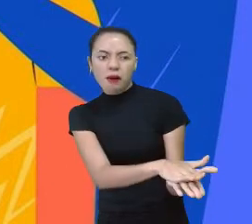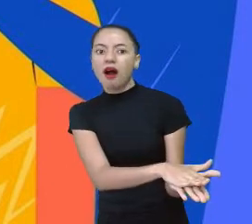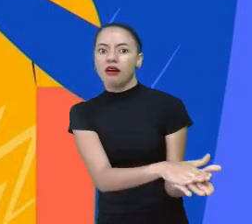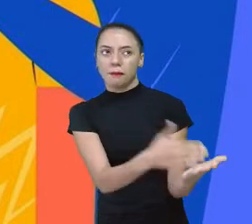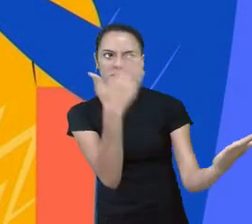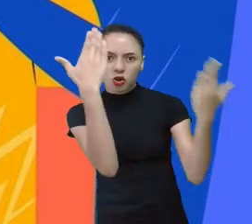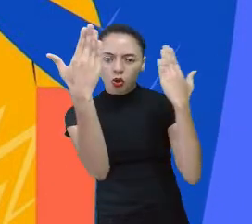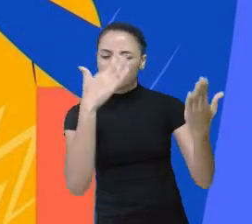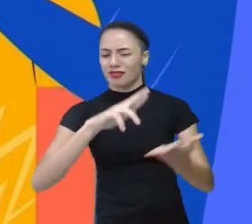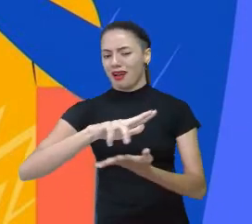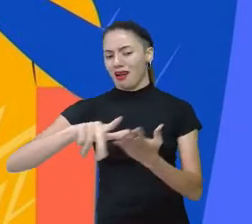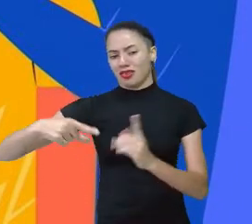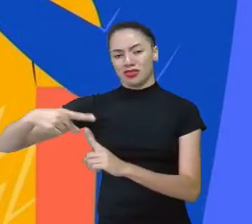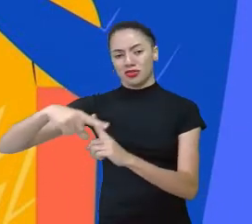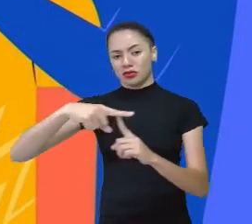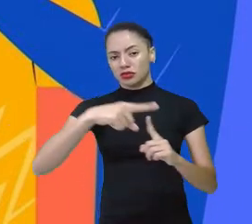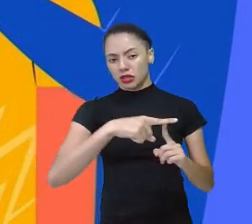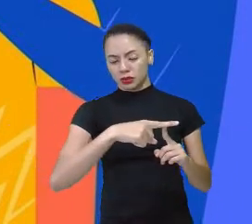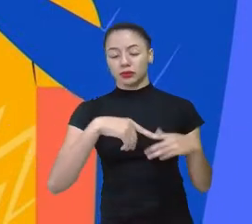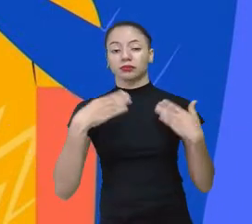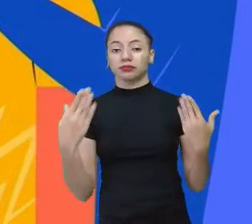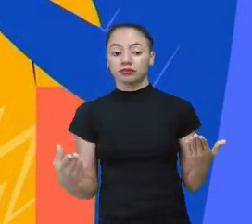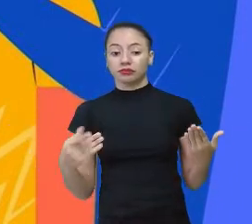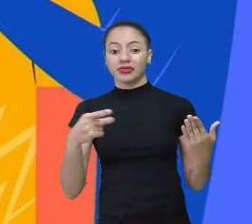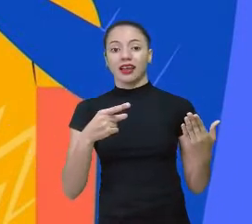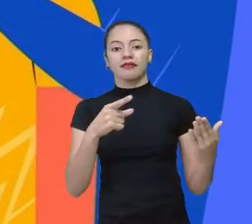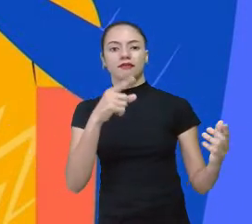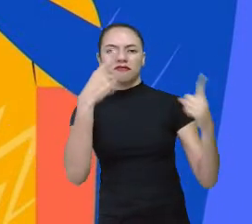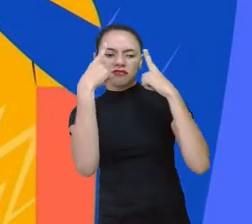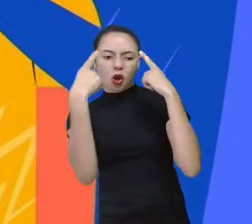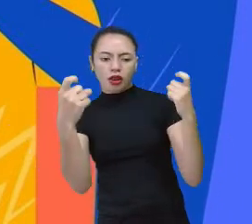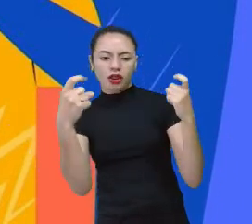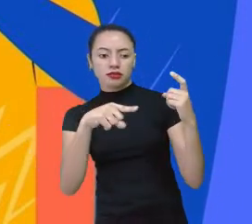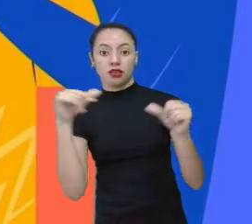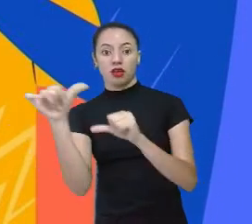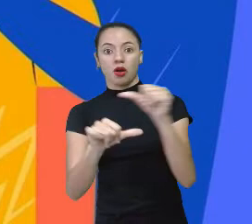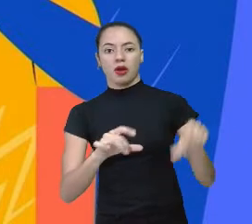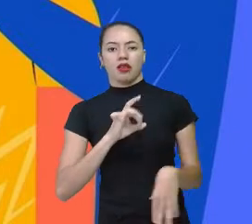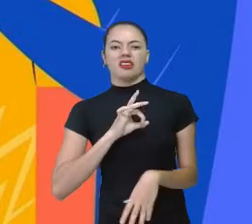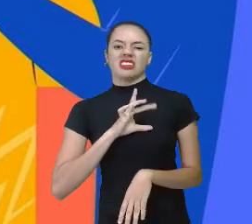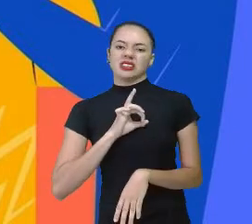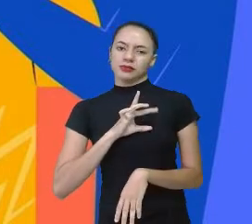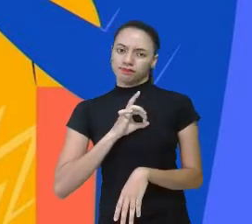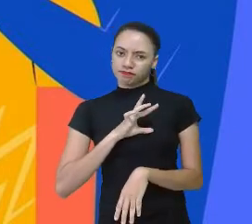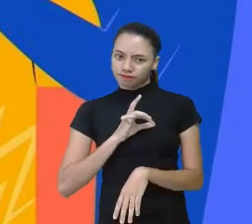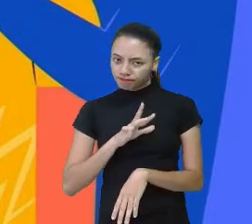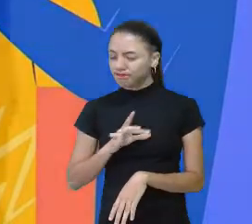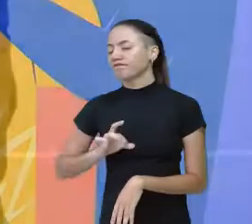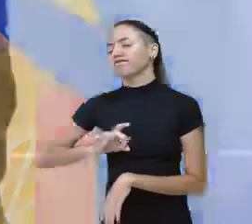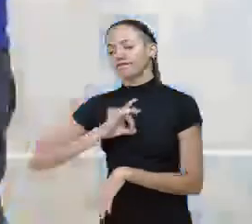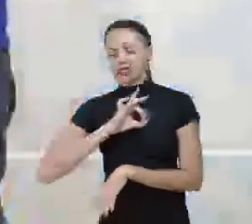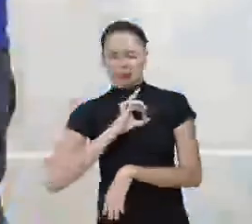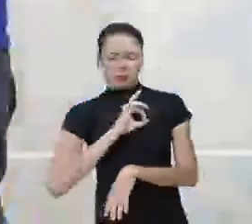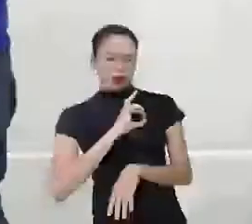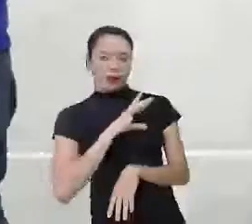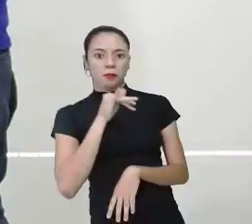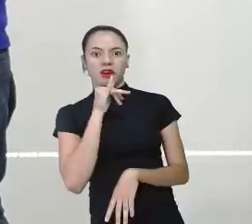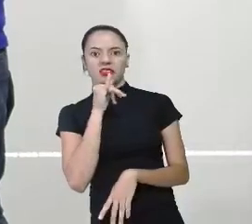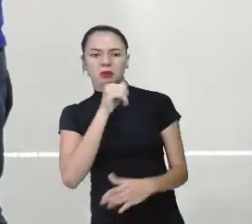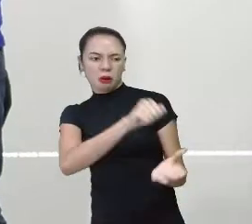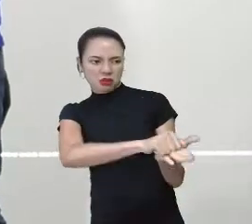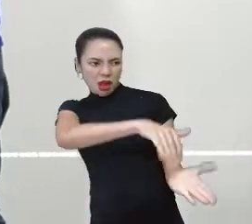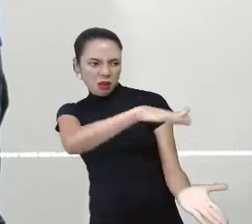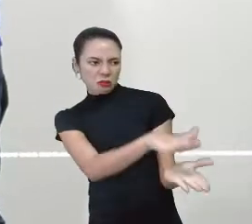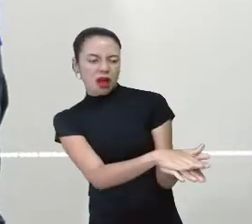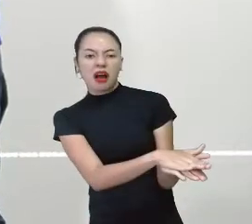de violências. Essas violências vão levando ao medo, né, minha gente? Então, quando a gente passa a receber uma ameaça,